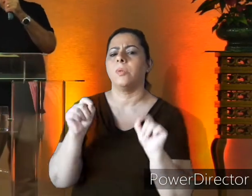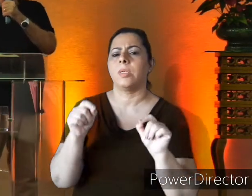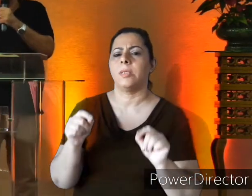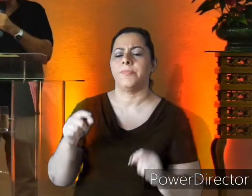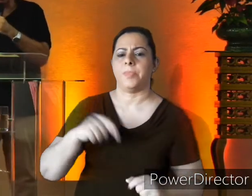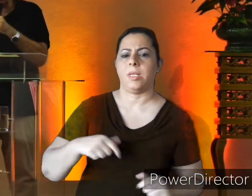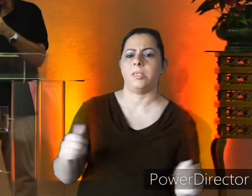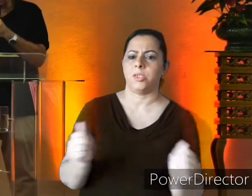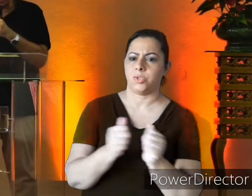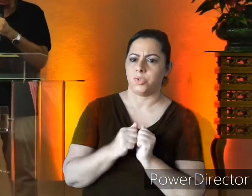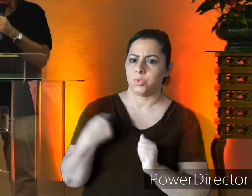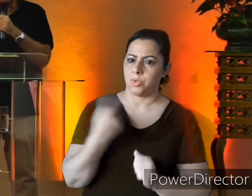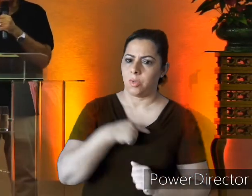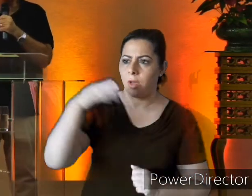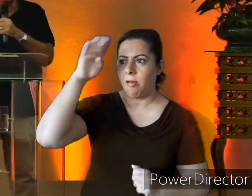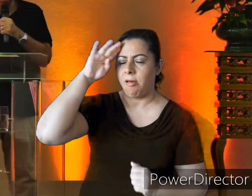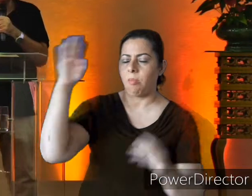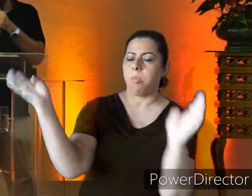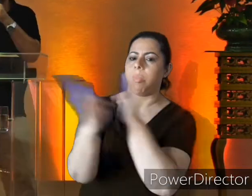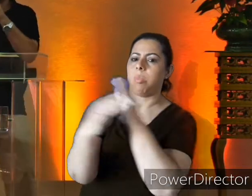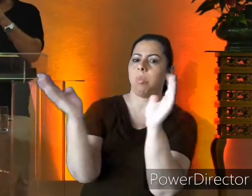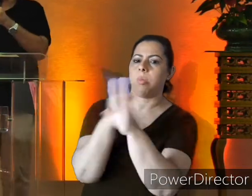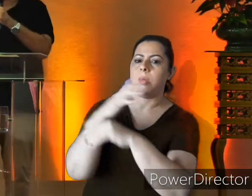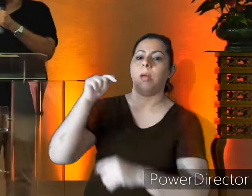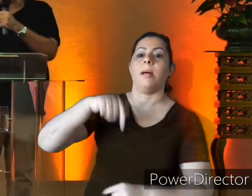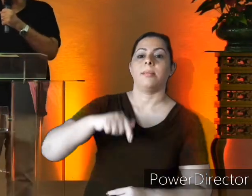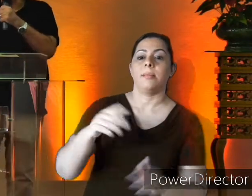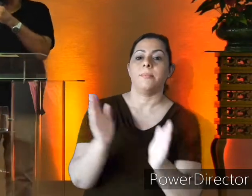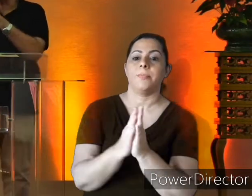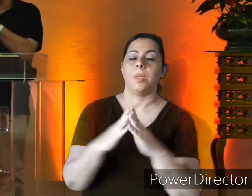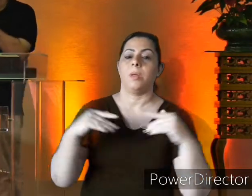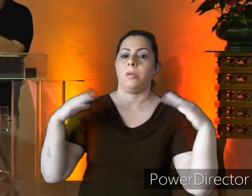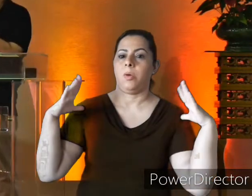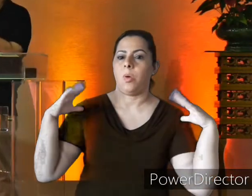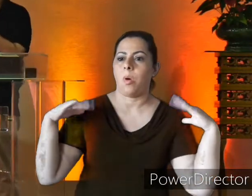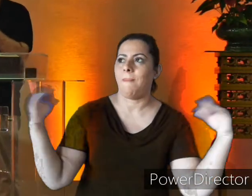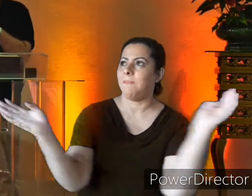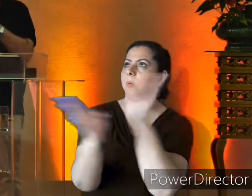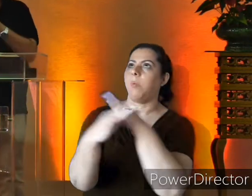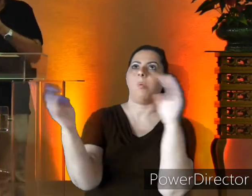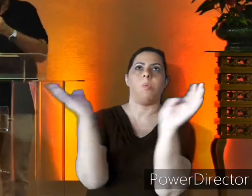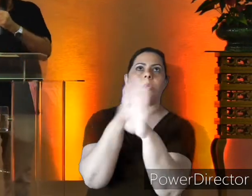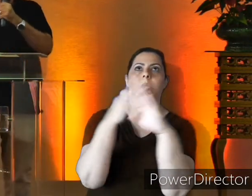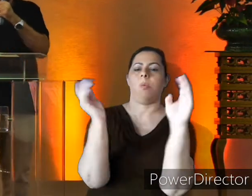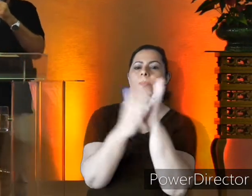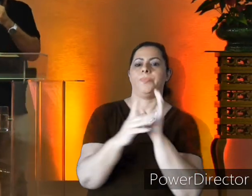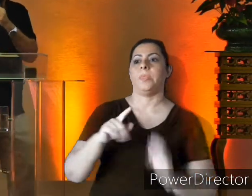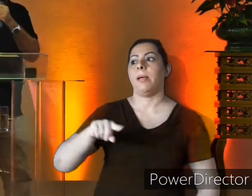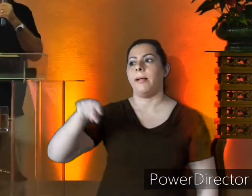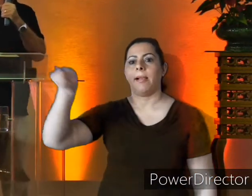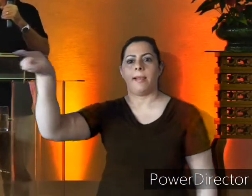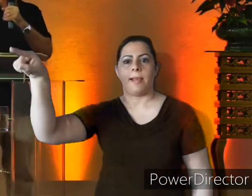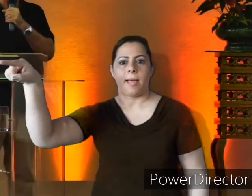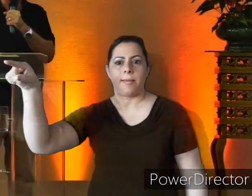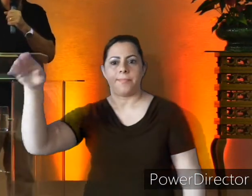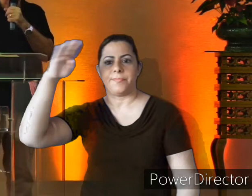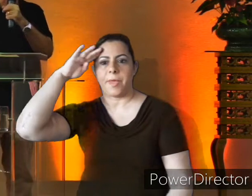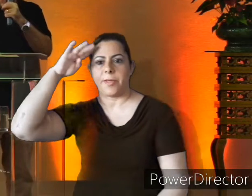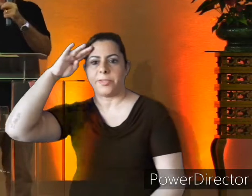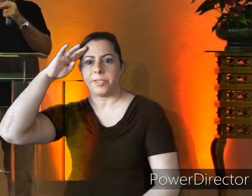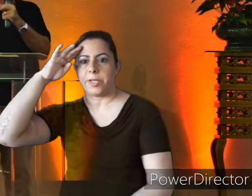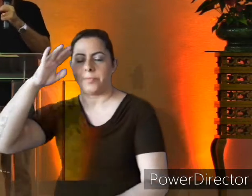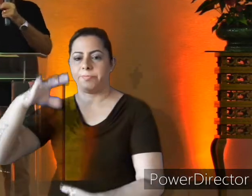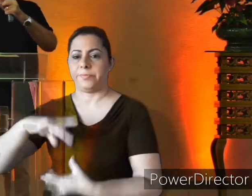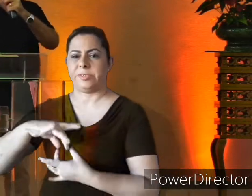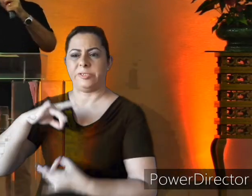conosco, o número de anjos que está conosco é maior do que o exército espiritual, o número de